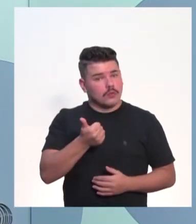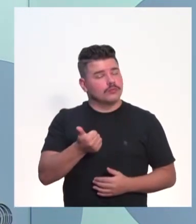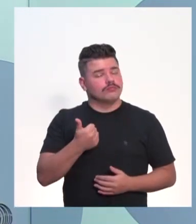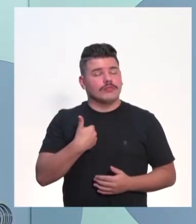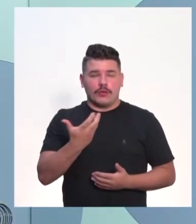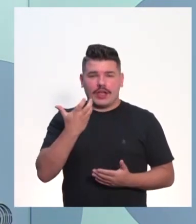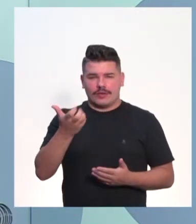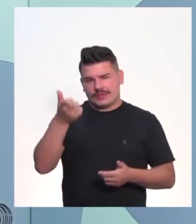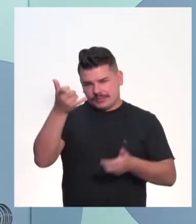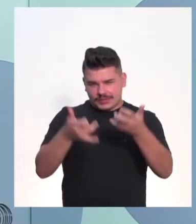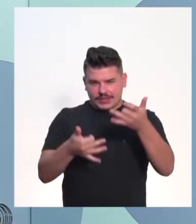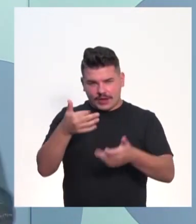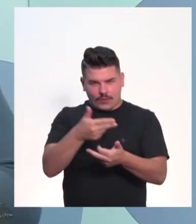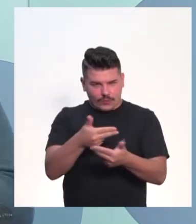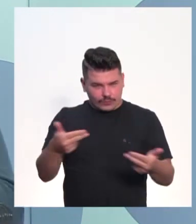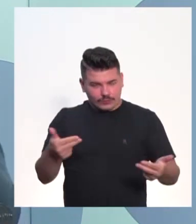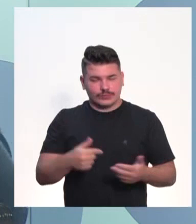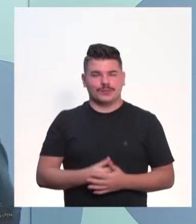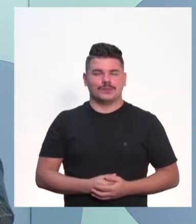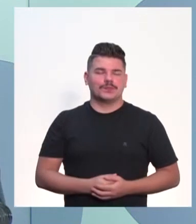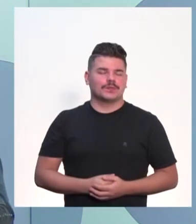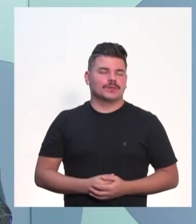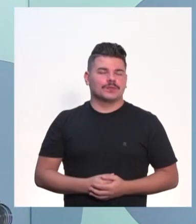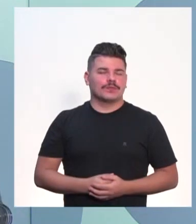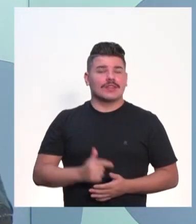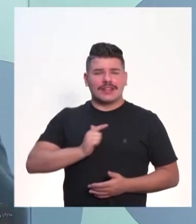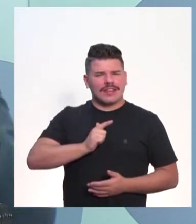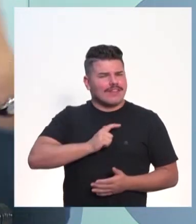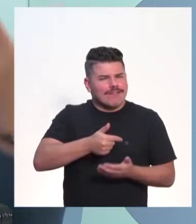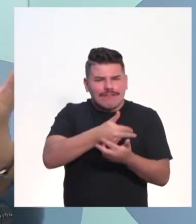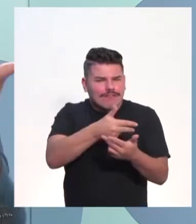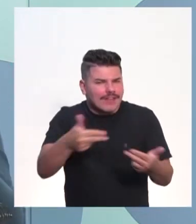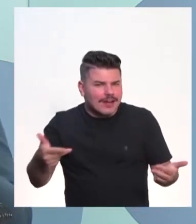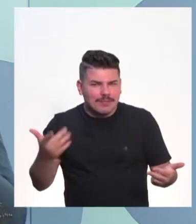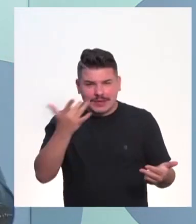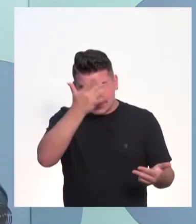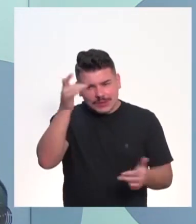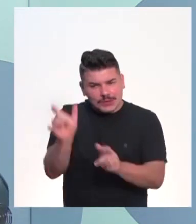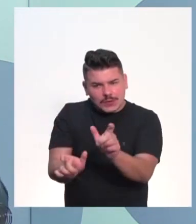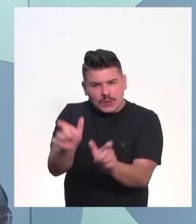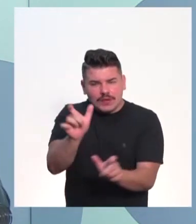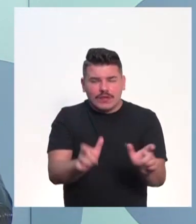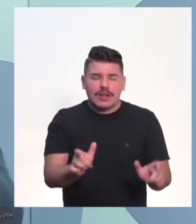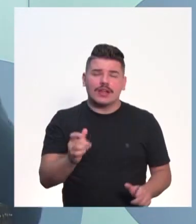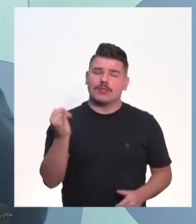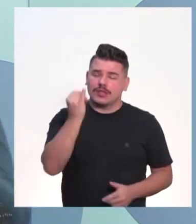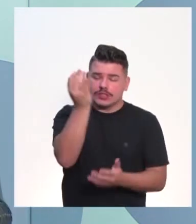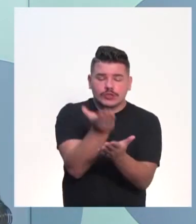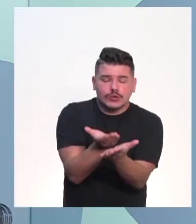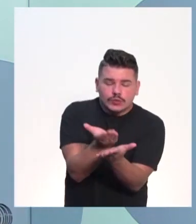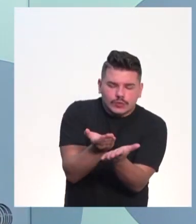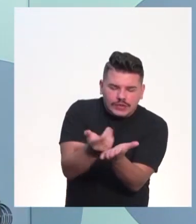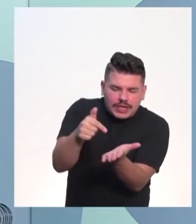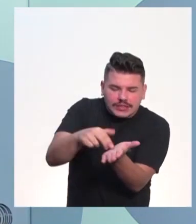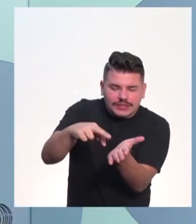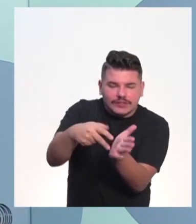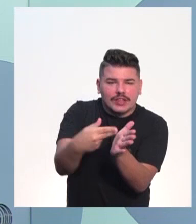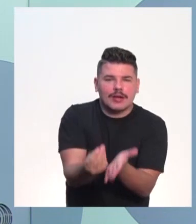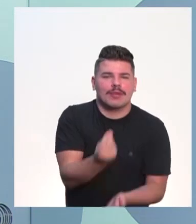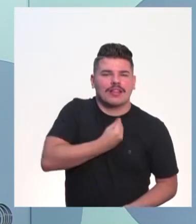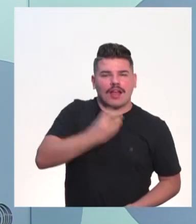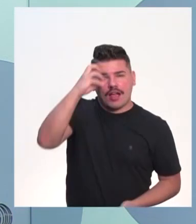né? A gente teve muitas pessoas falando de adquirir conhecimentos, ampliar